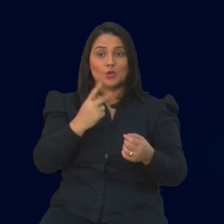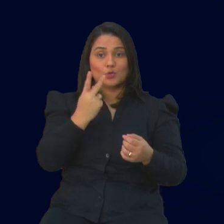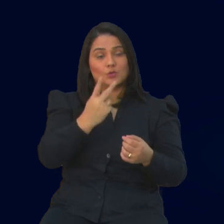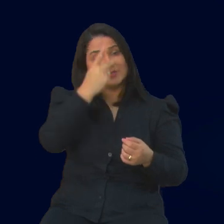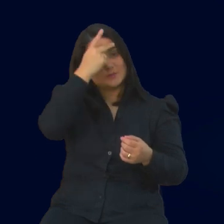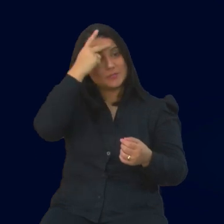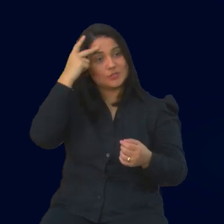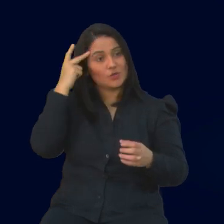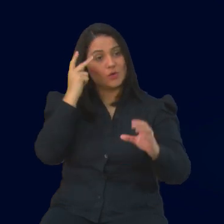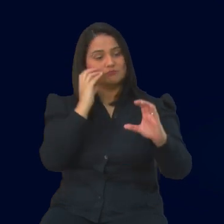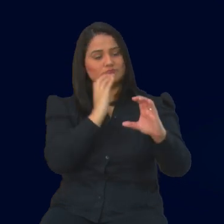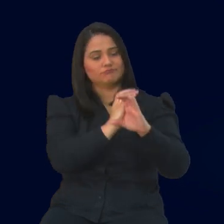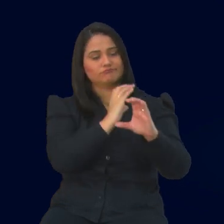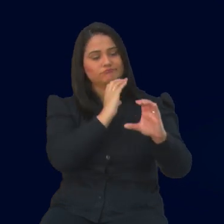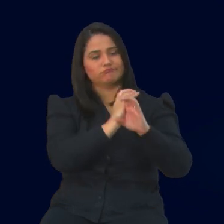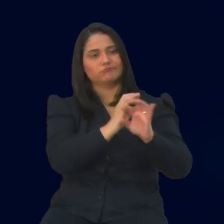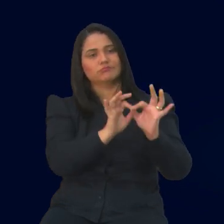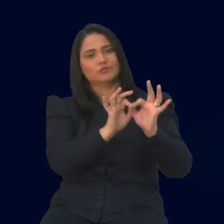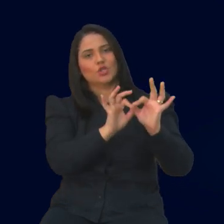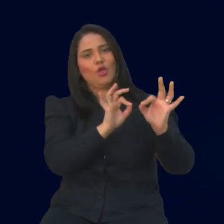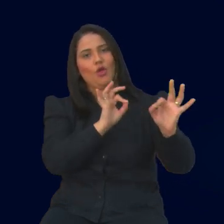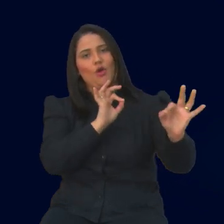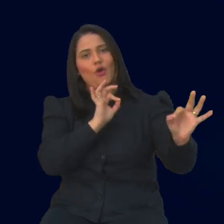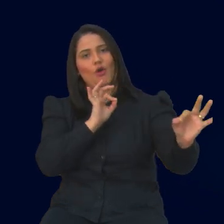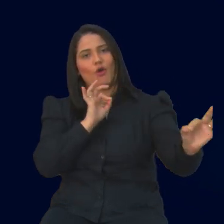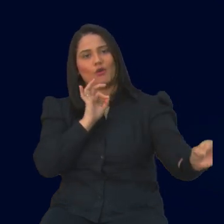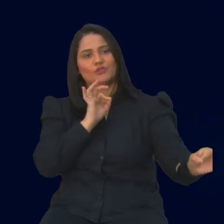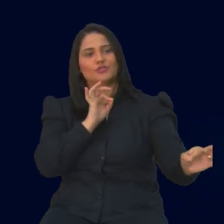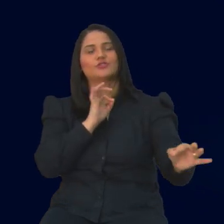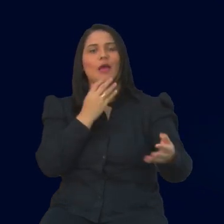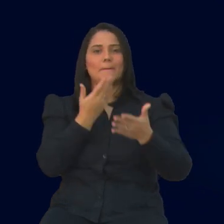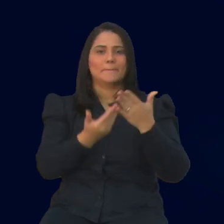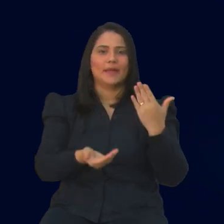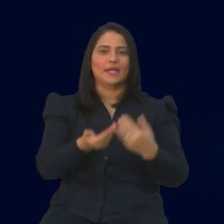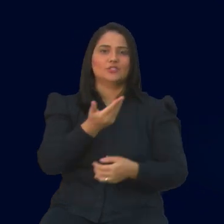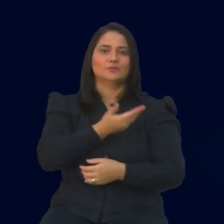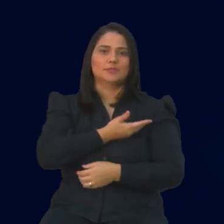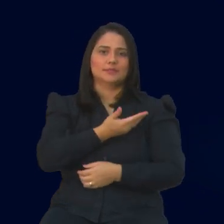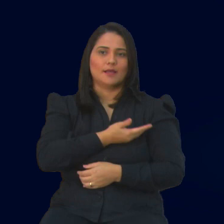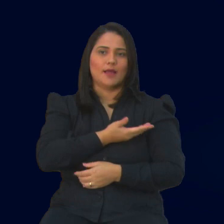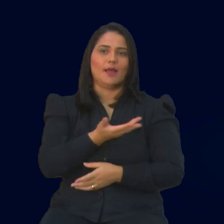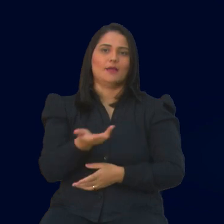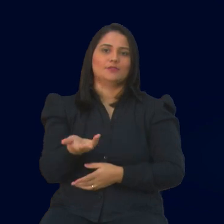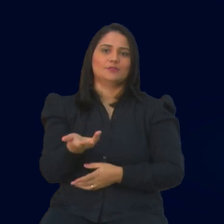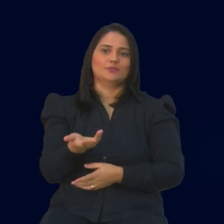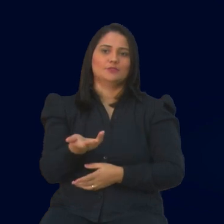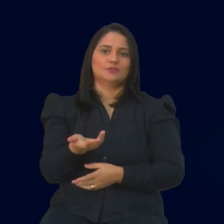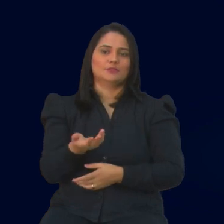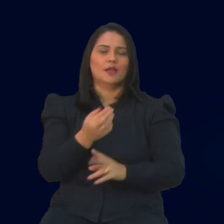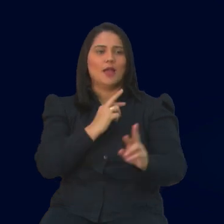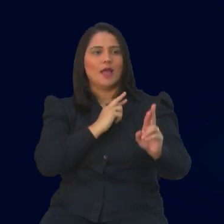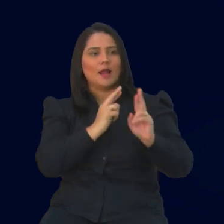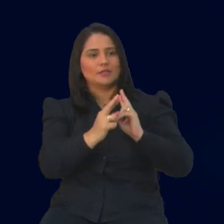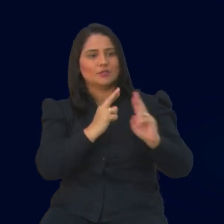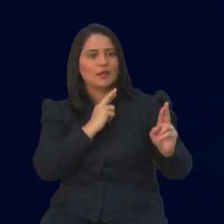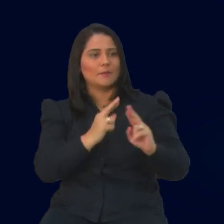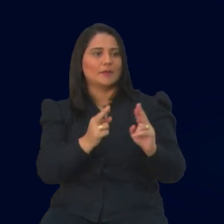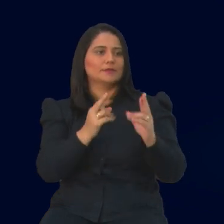entendido. A gente perde amizades muitas vezes. Relacionamentos se desfazem